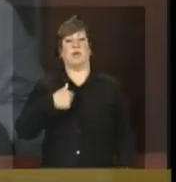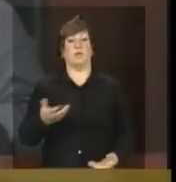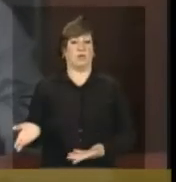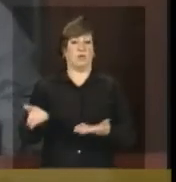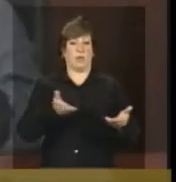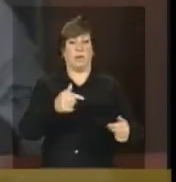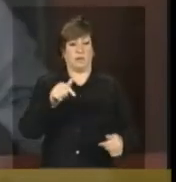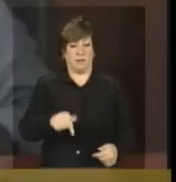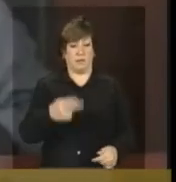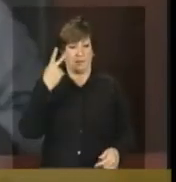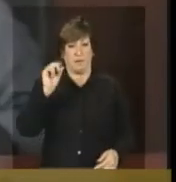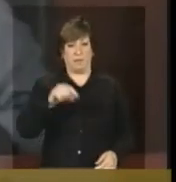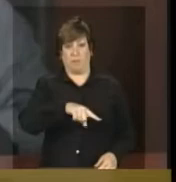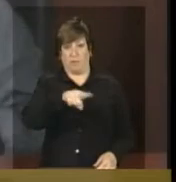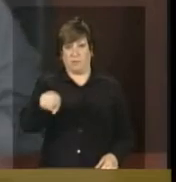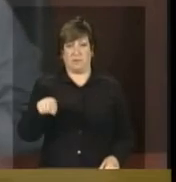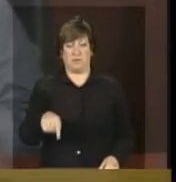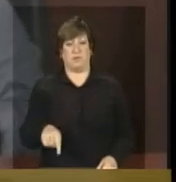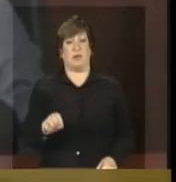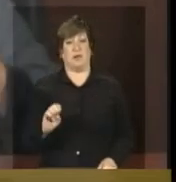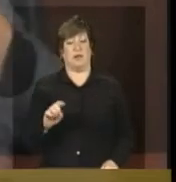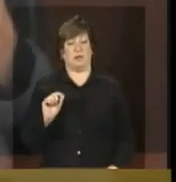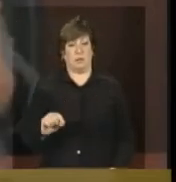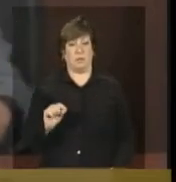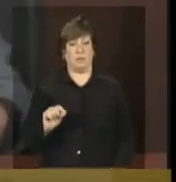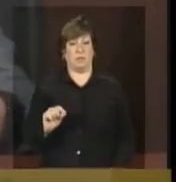vocês, que não é fantasia, que é o